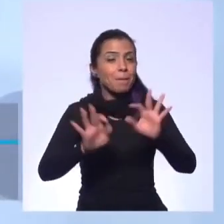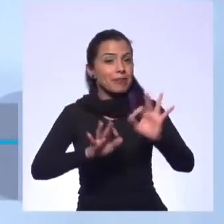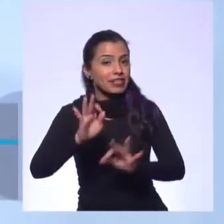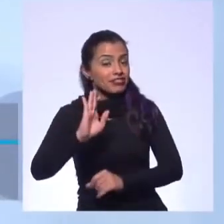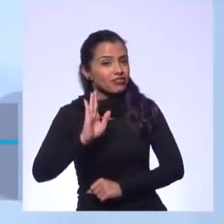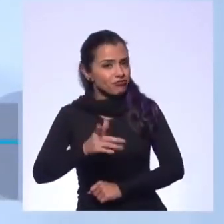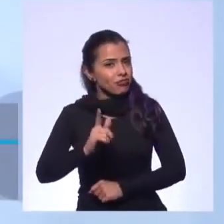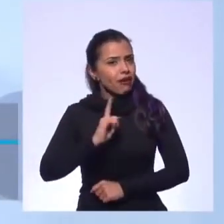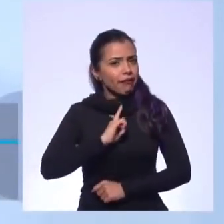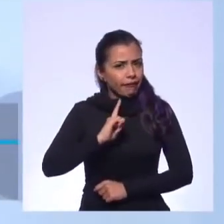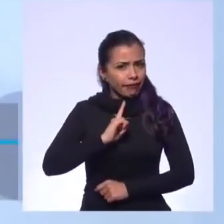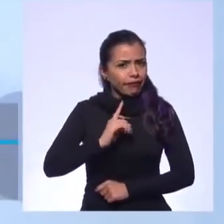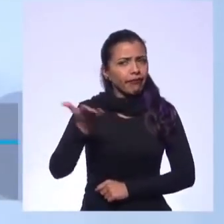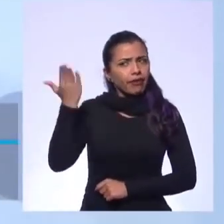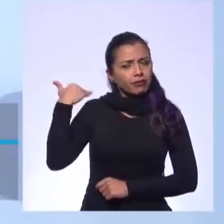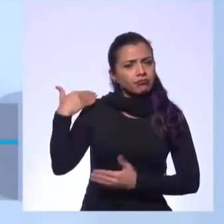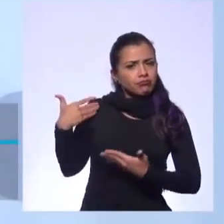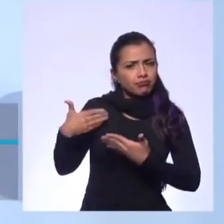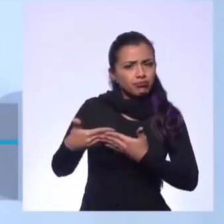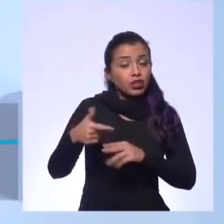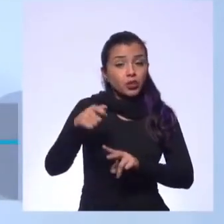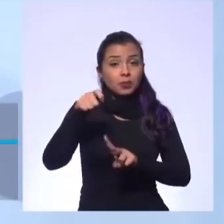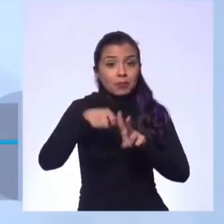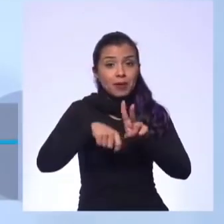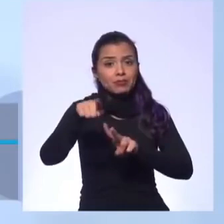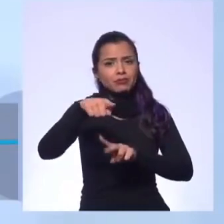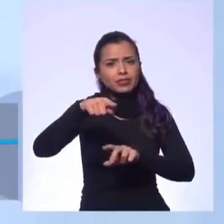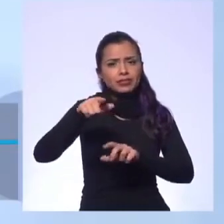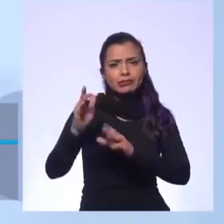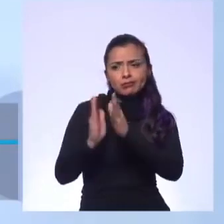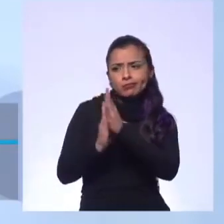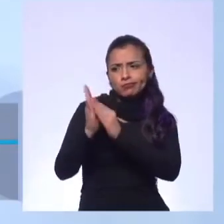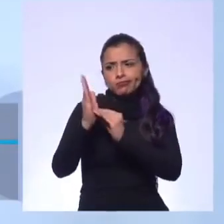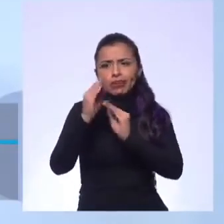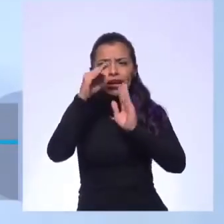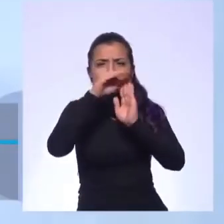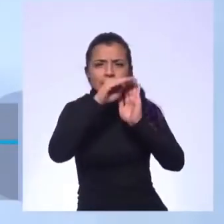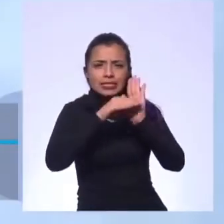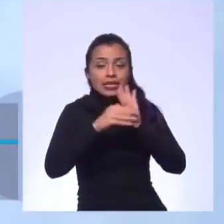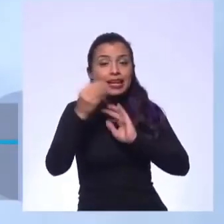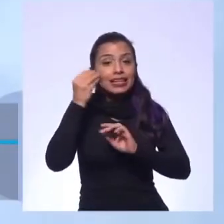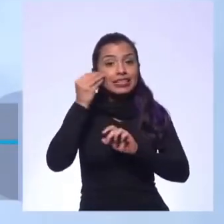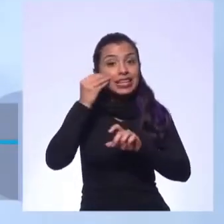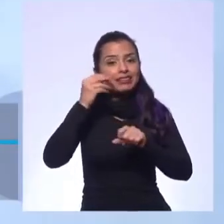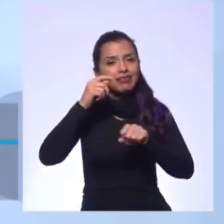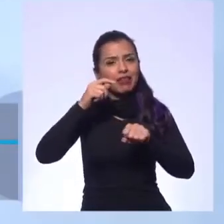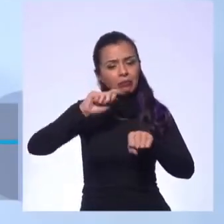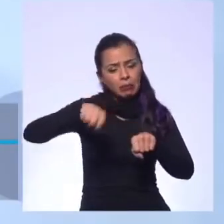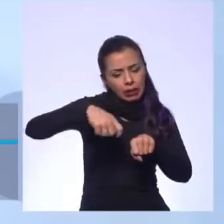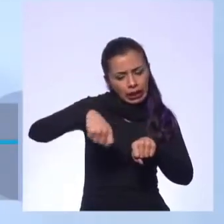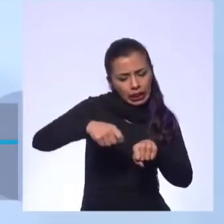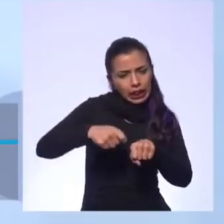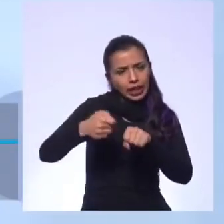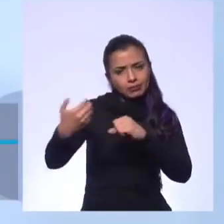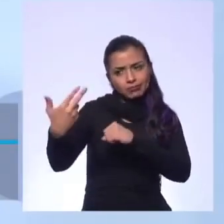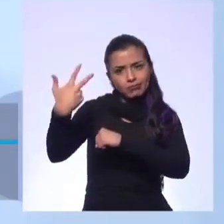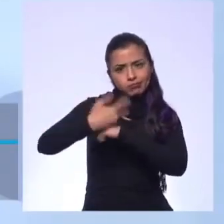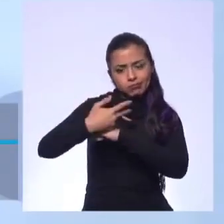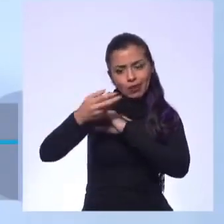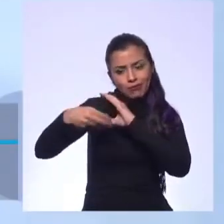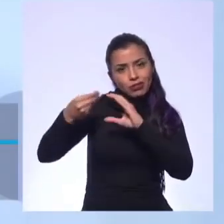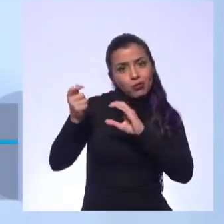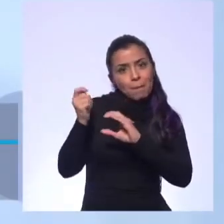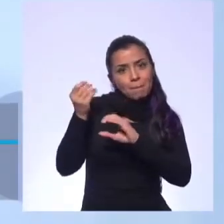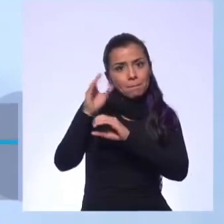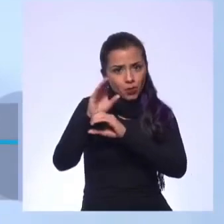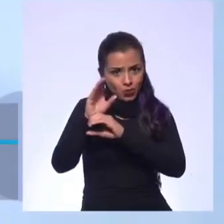que vocês tentem aí, peguem as receitas, façam um vídeo, compartilhem esses vídeos, façam uma pesquisa sobre essa comida que vocês